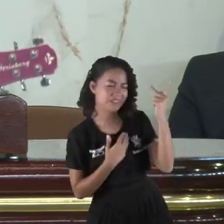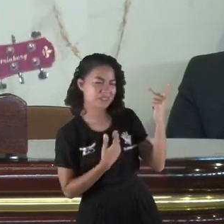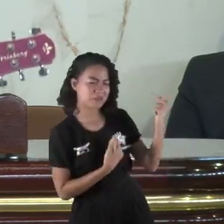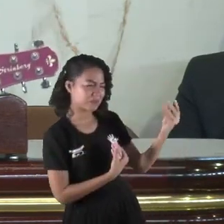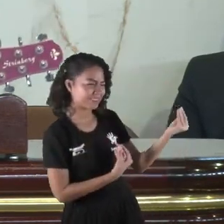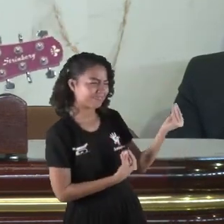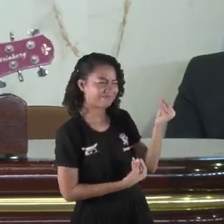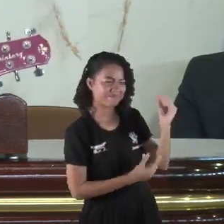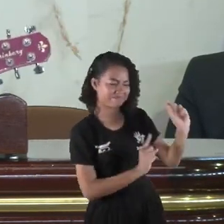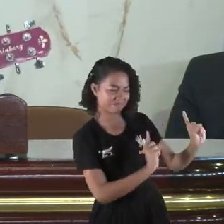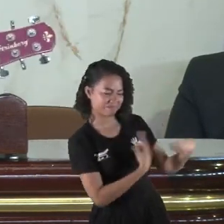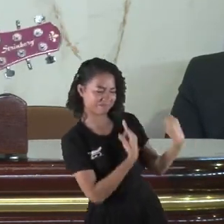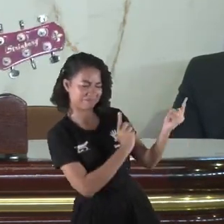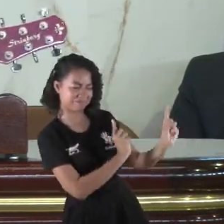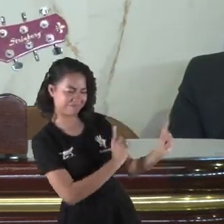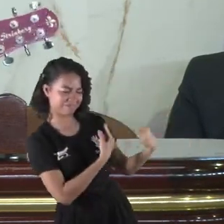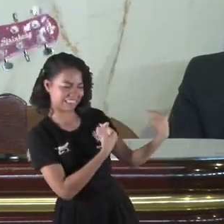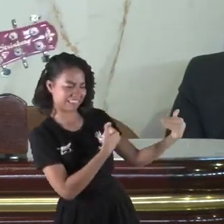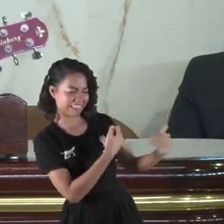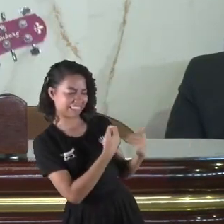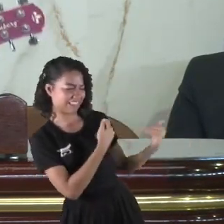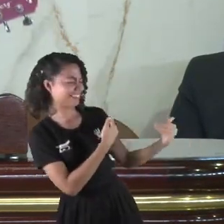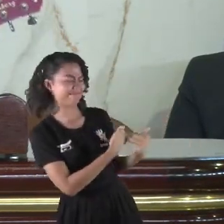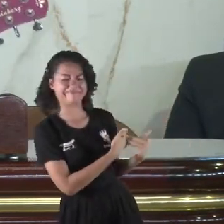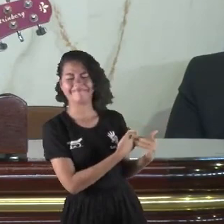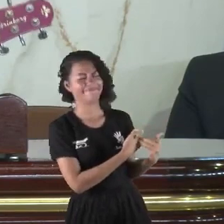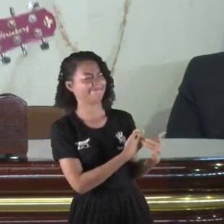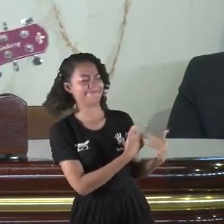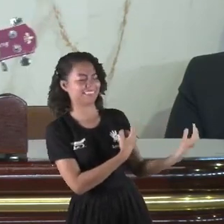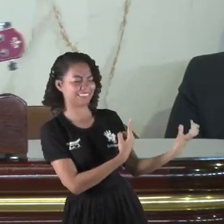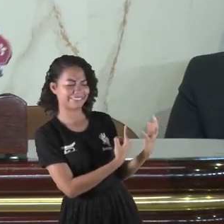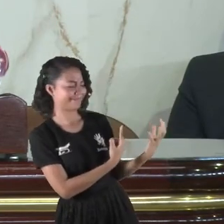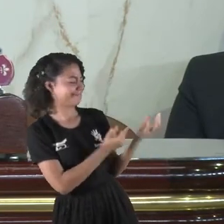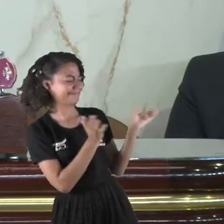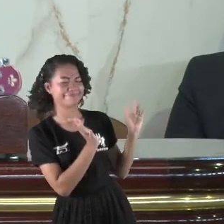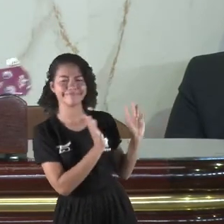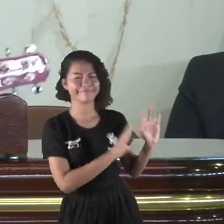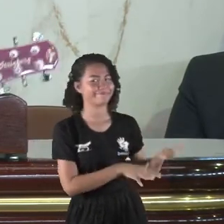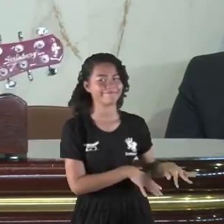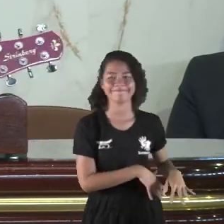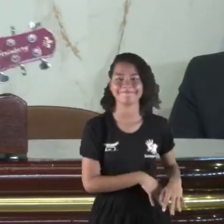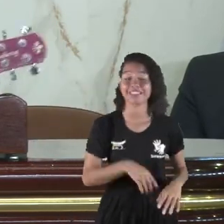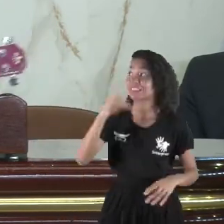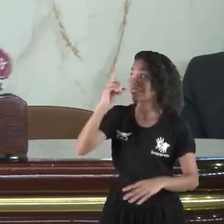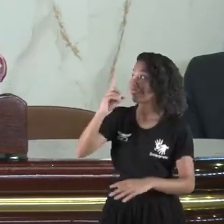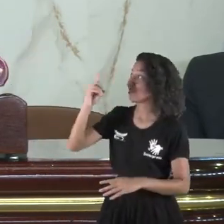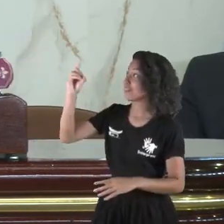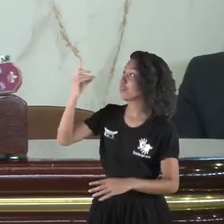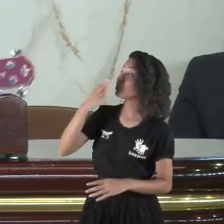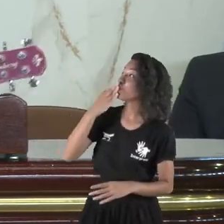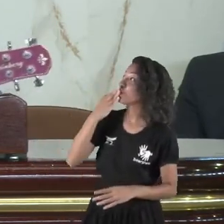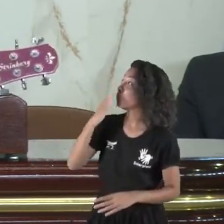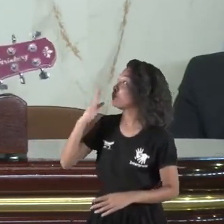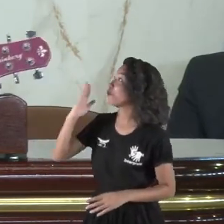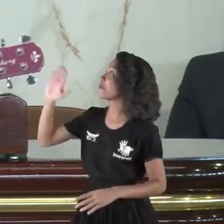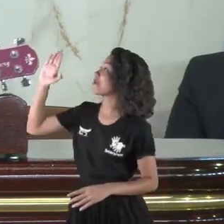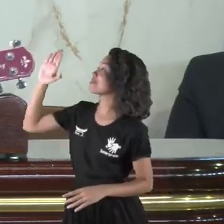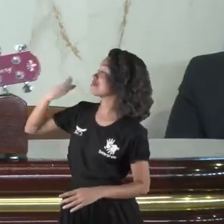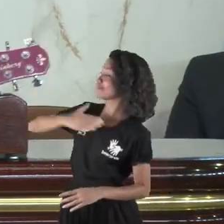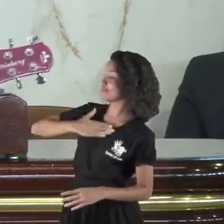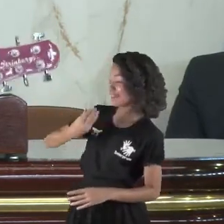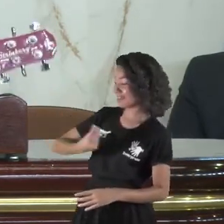impedir? Se decidido estou, pois quem me prometeu